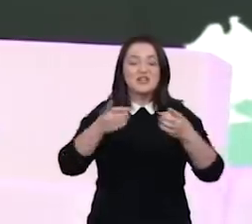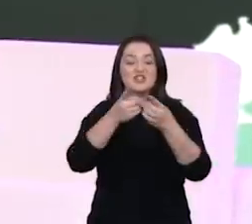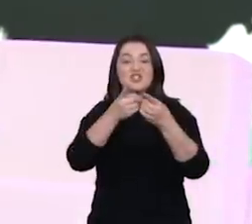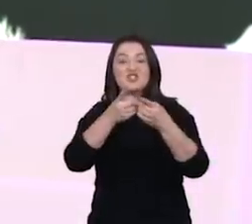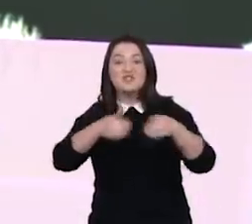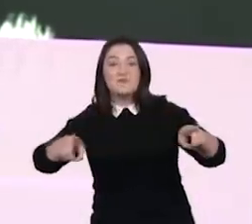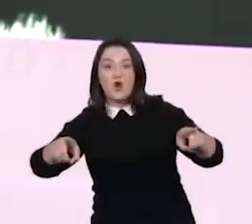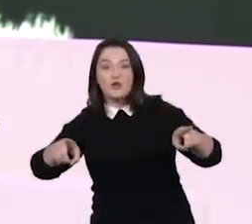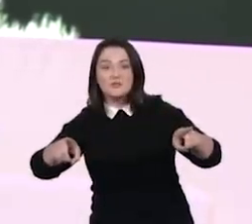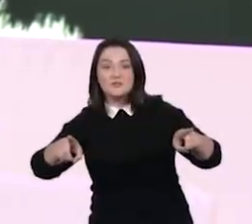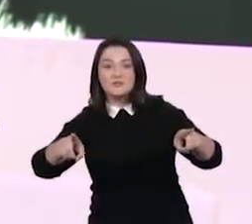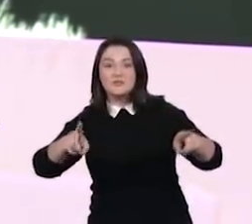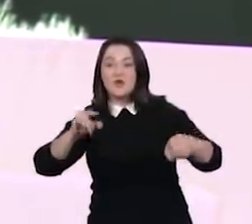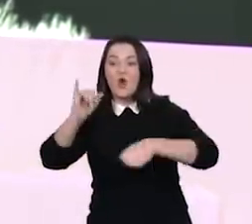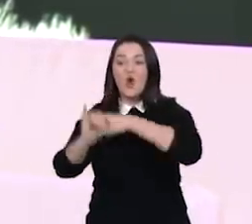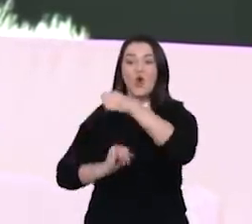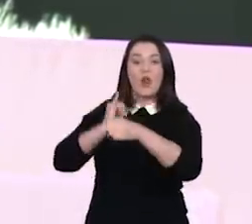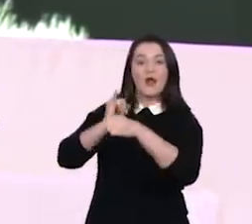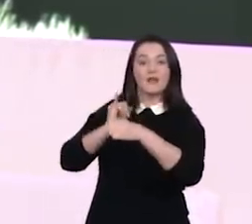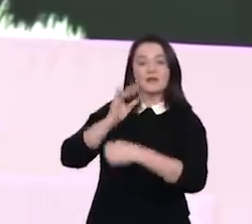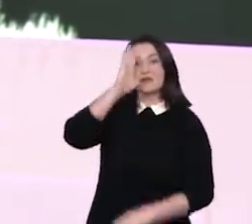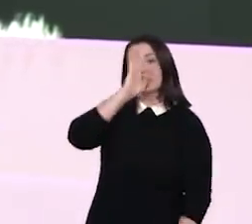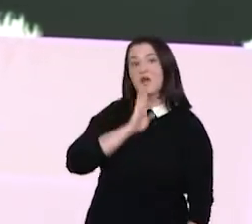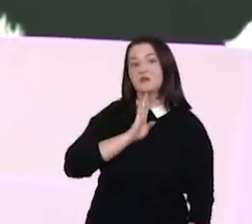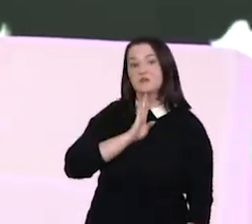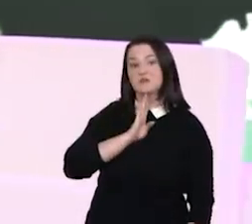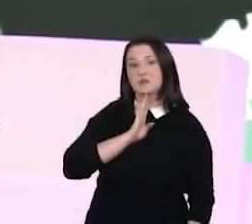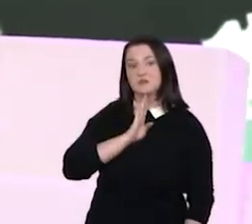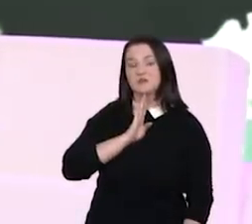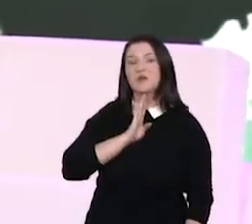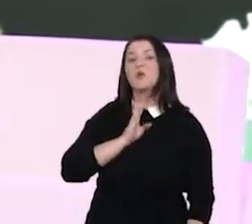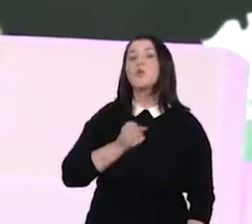Divórcio online gratuito.